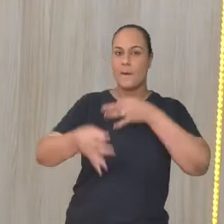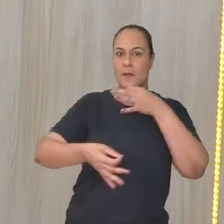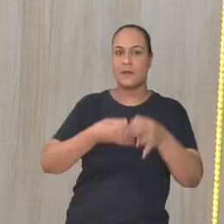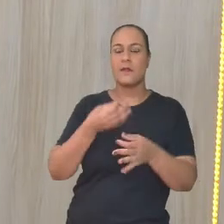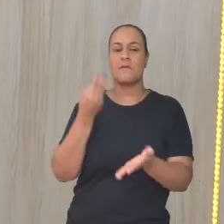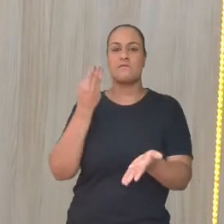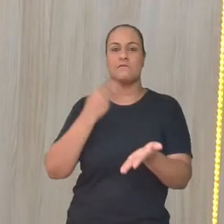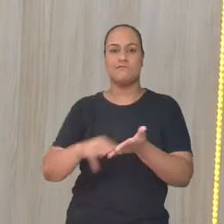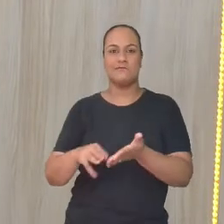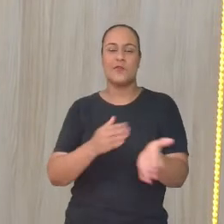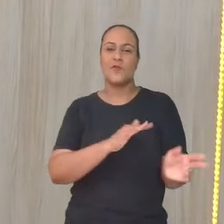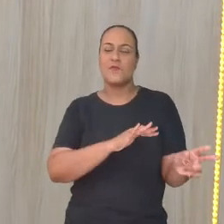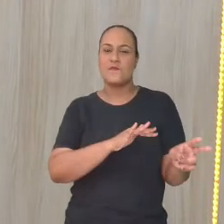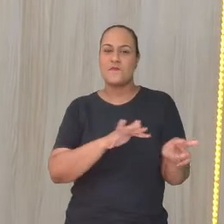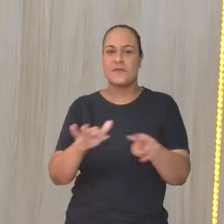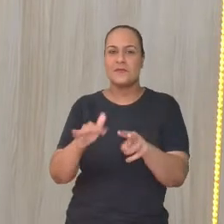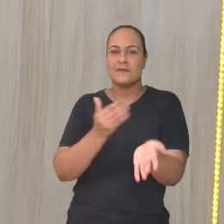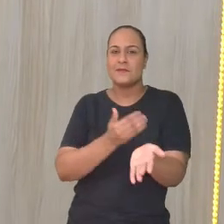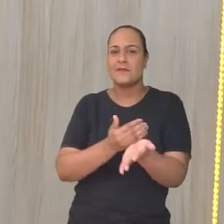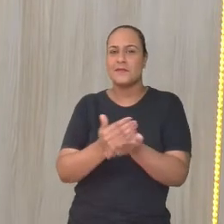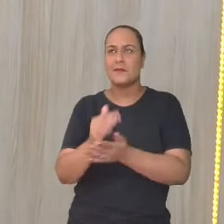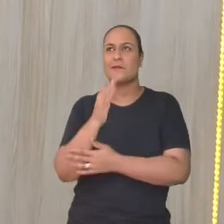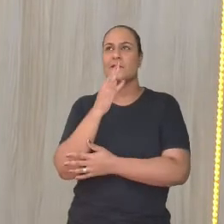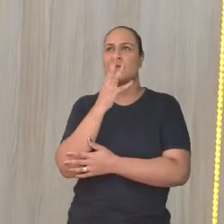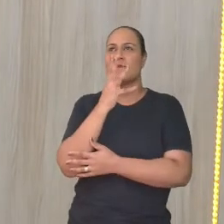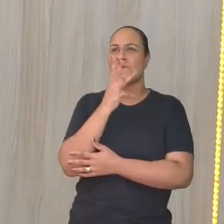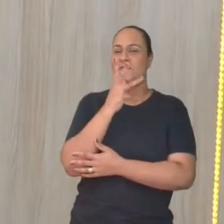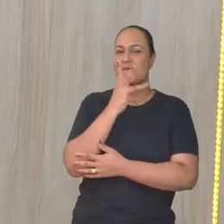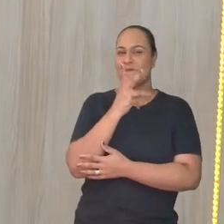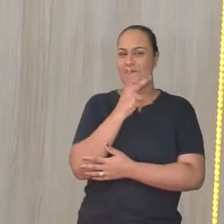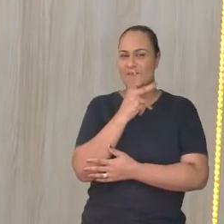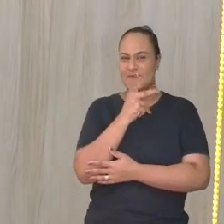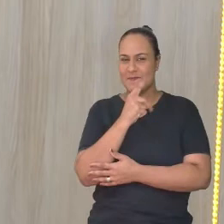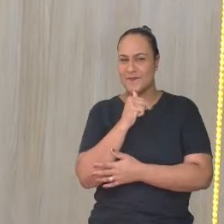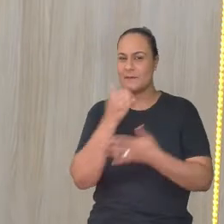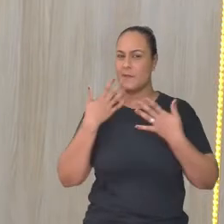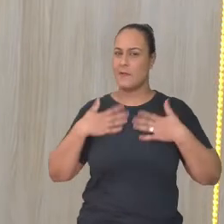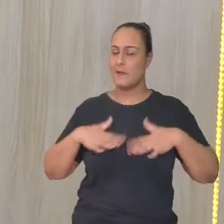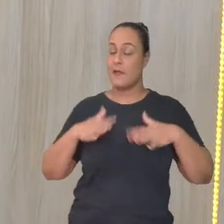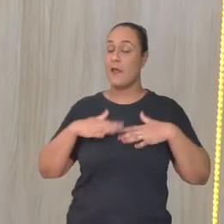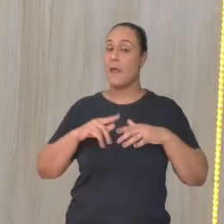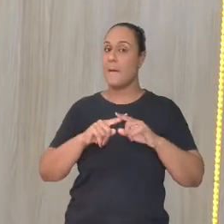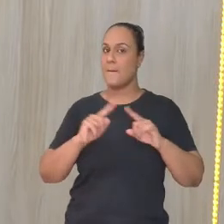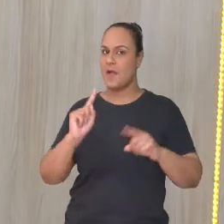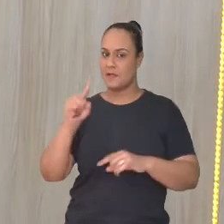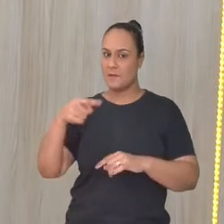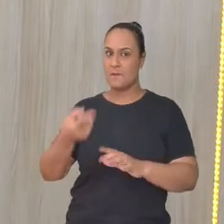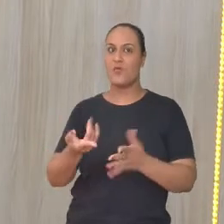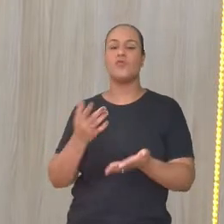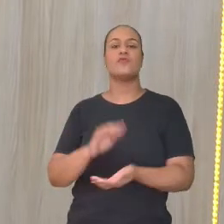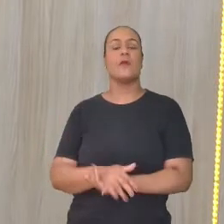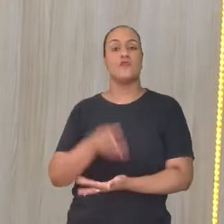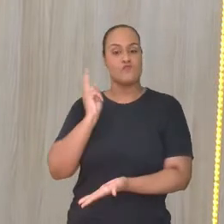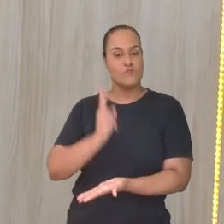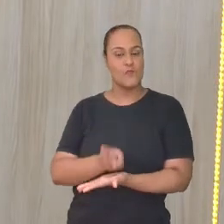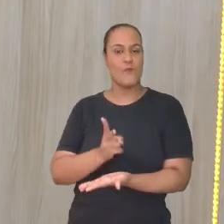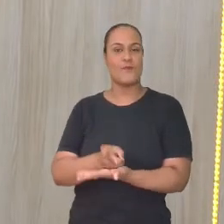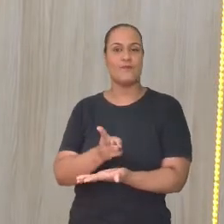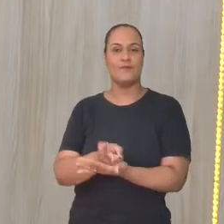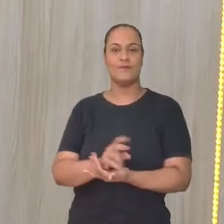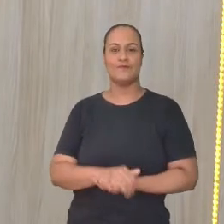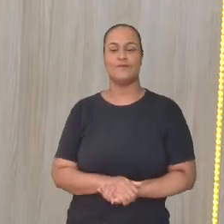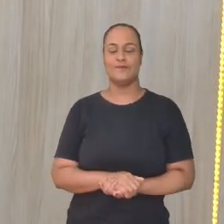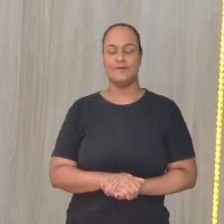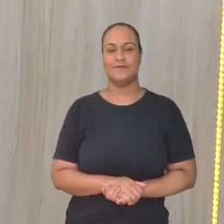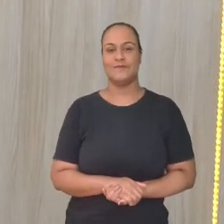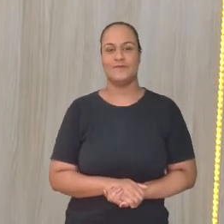semana, né? O ritmo, a frequência ainda um pouquinho lenta, né, professor Gilson? Pois é. Mas daqui a pouco a gente pega o embalo. Bom, então a